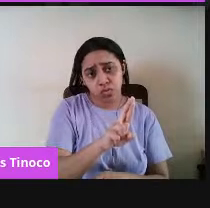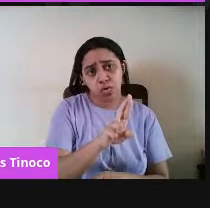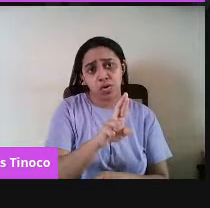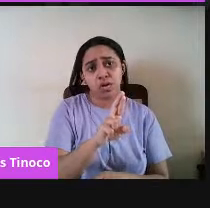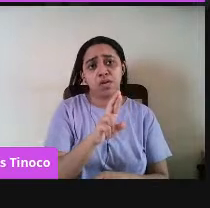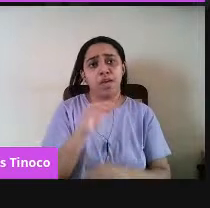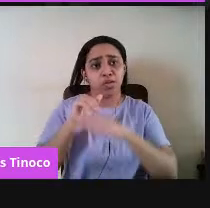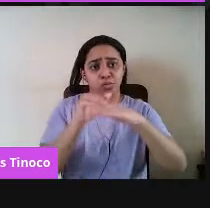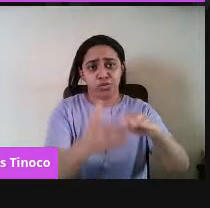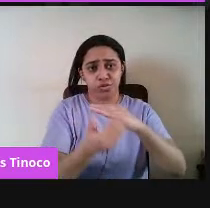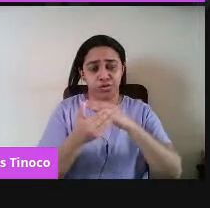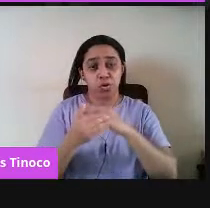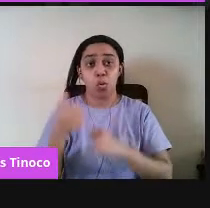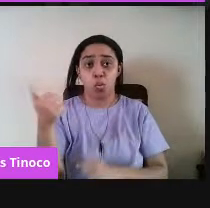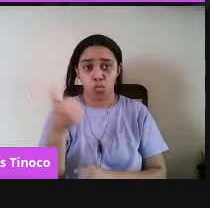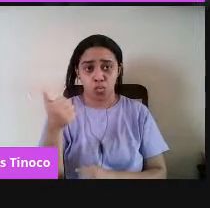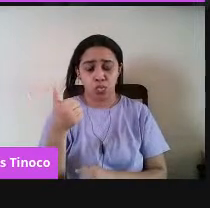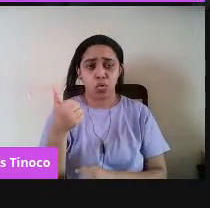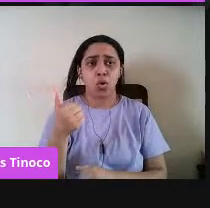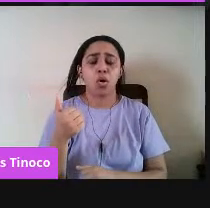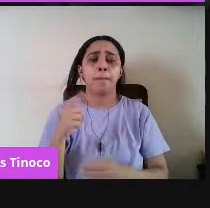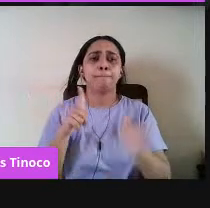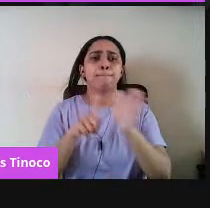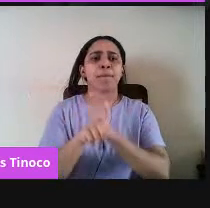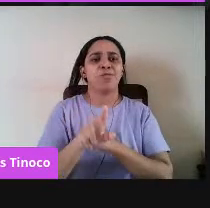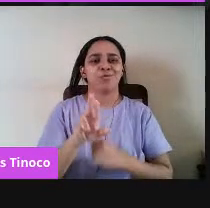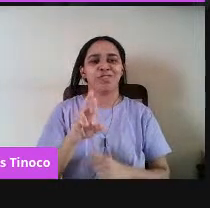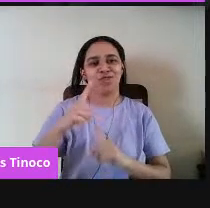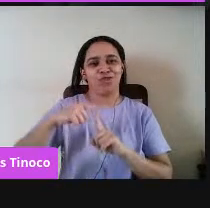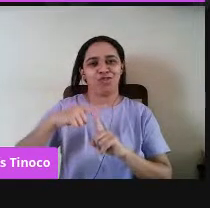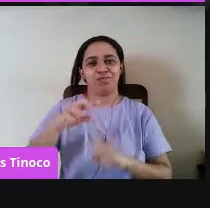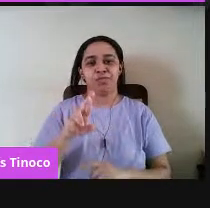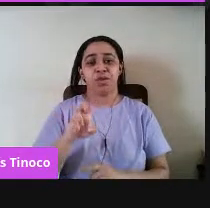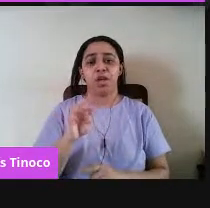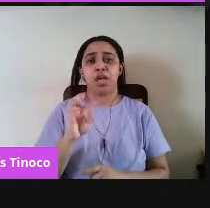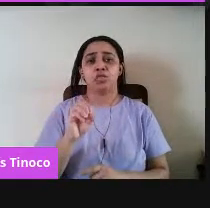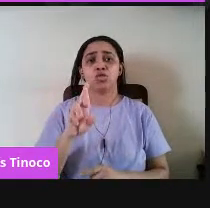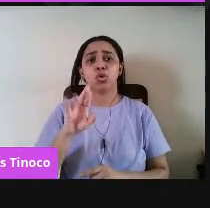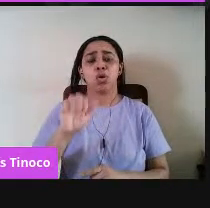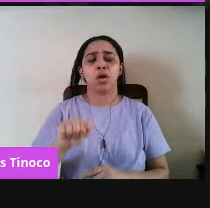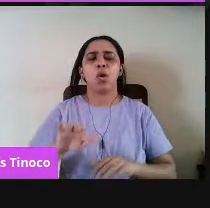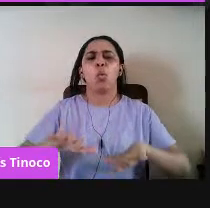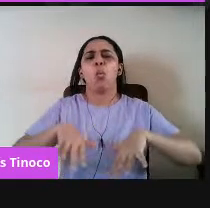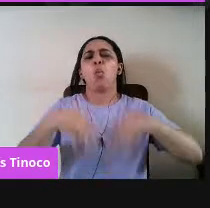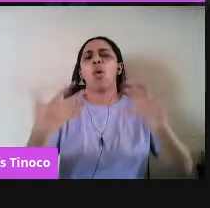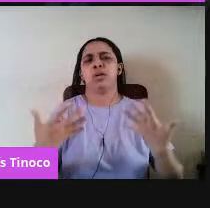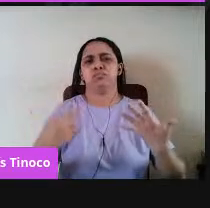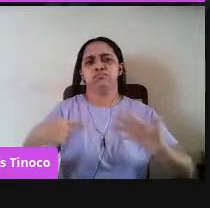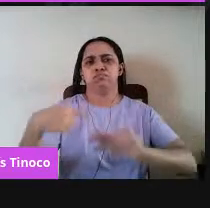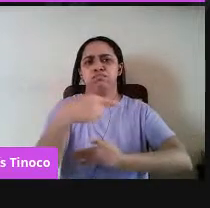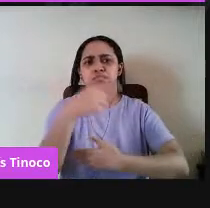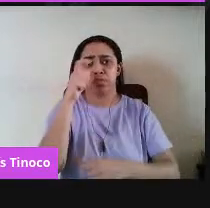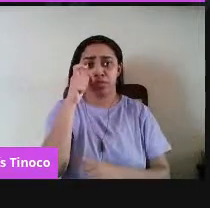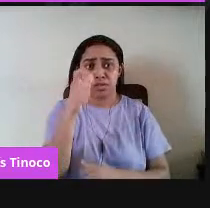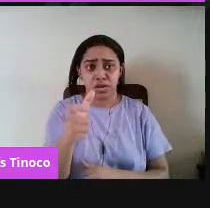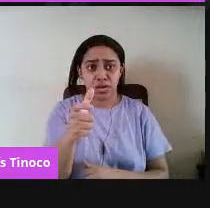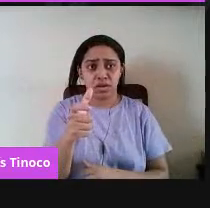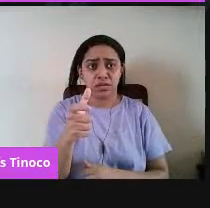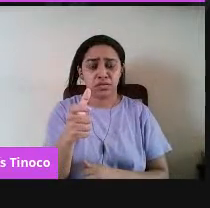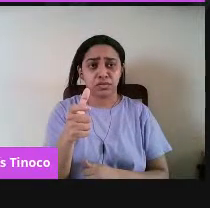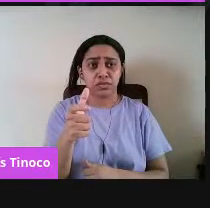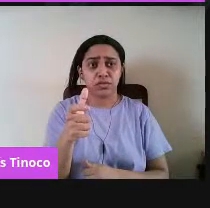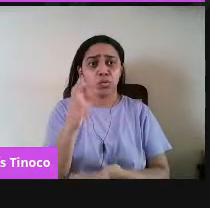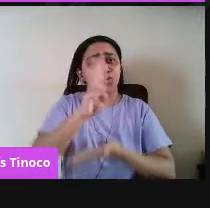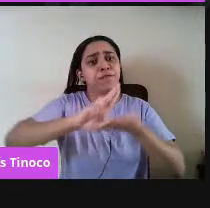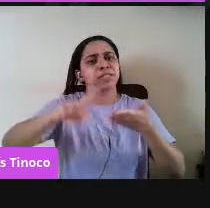uma pergunta retórica, abro aspas, a quais interesses atendem as universidades públicas? Ele próprio a